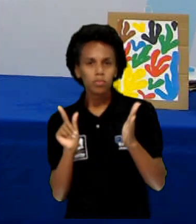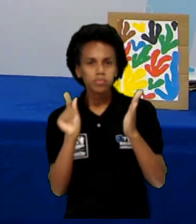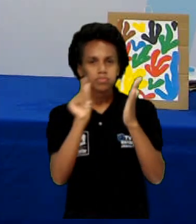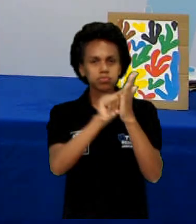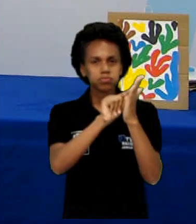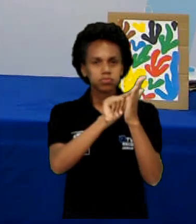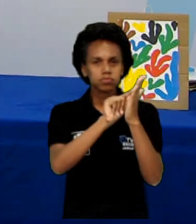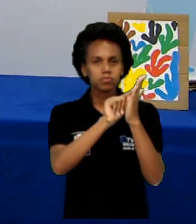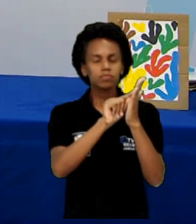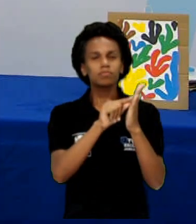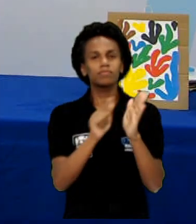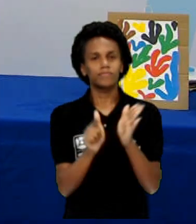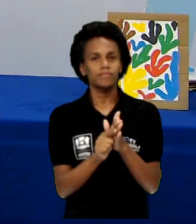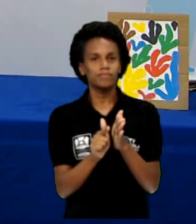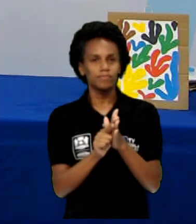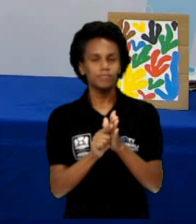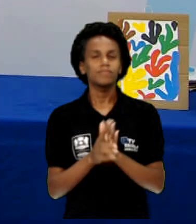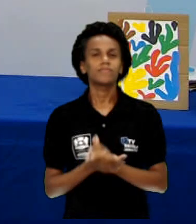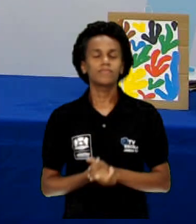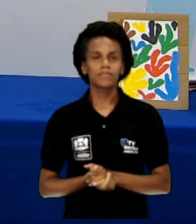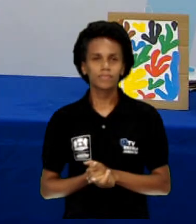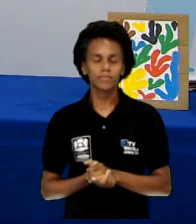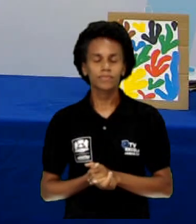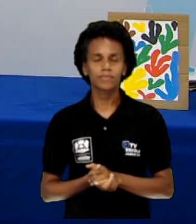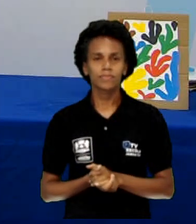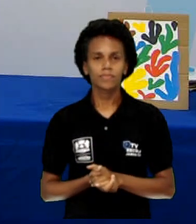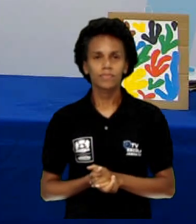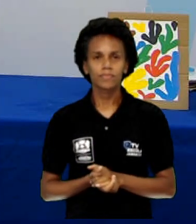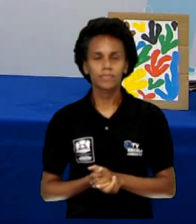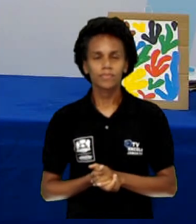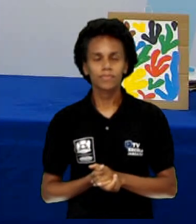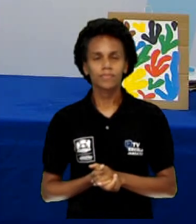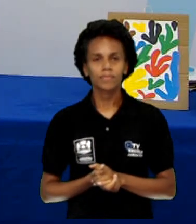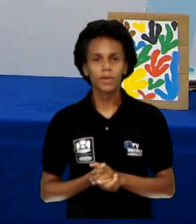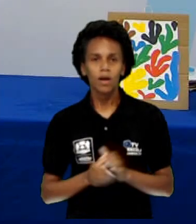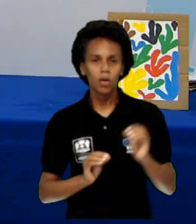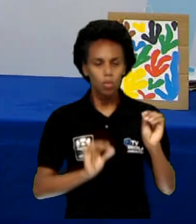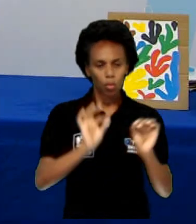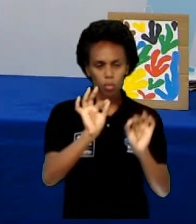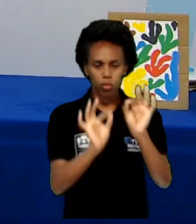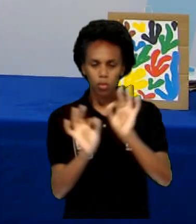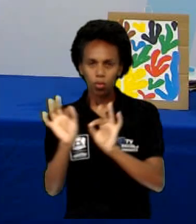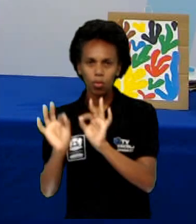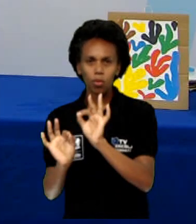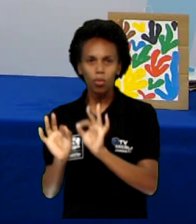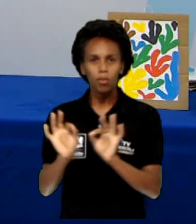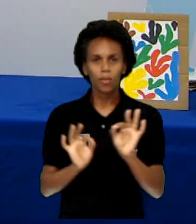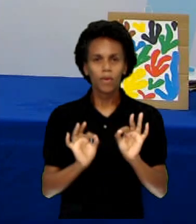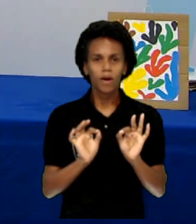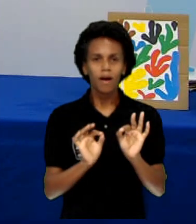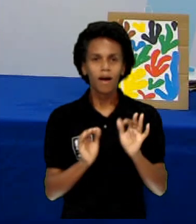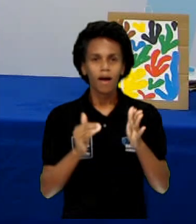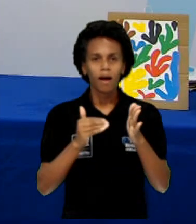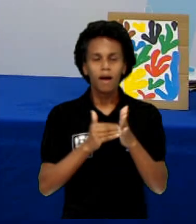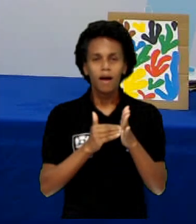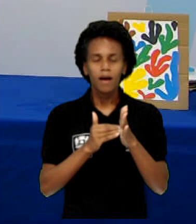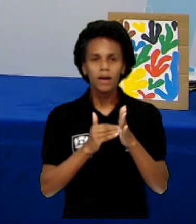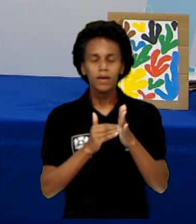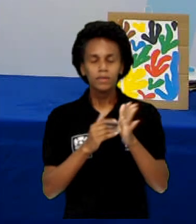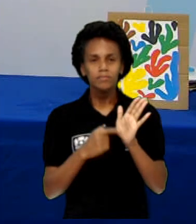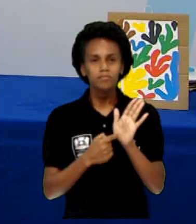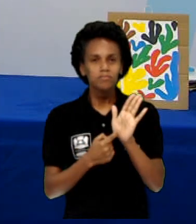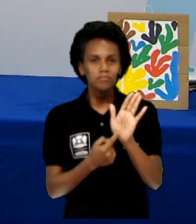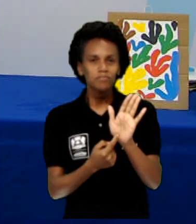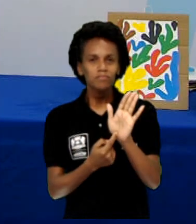de papel e ele colava sobre a tela até formar a imagem que ele queria. E essa imagem aí se chamou O Periquito e a